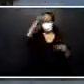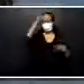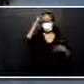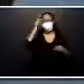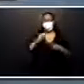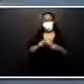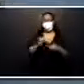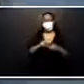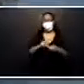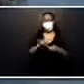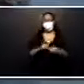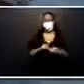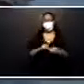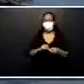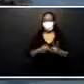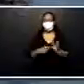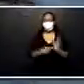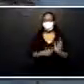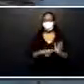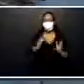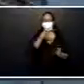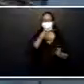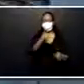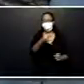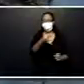dele, apresentar o ponto de vista dele.